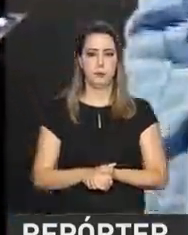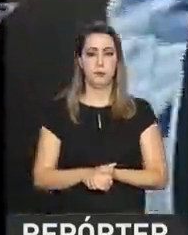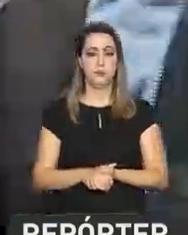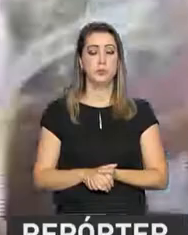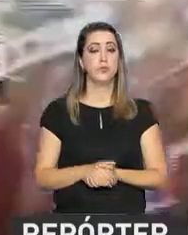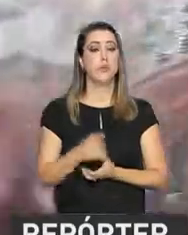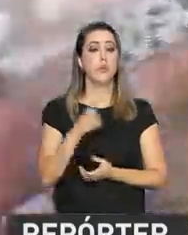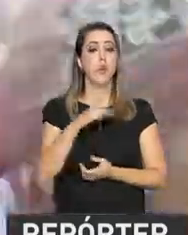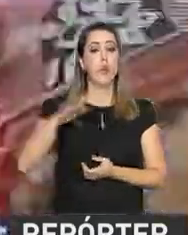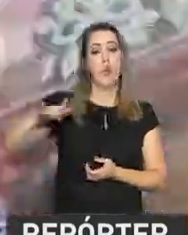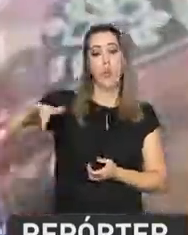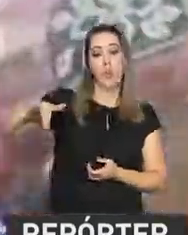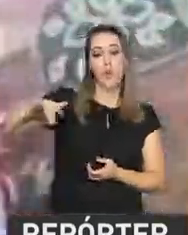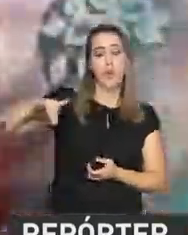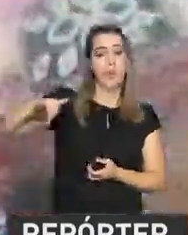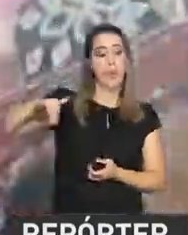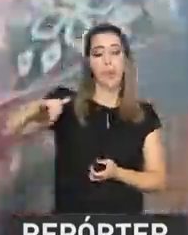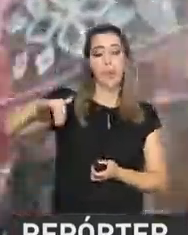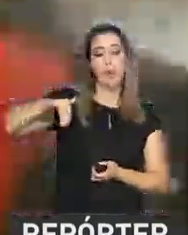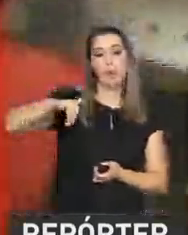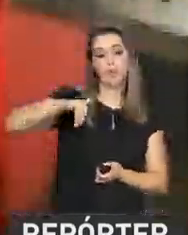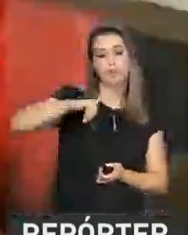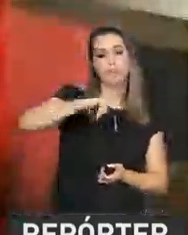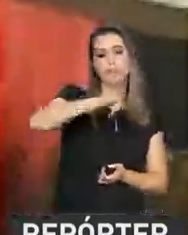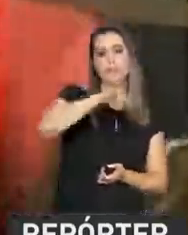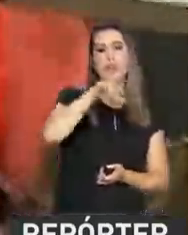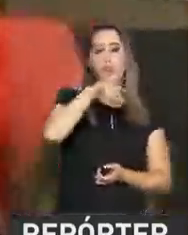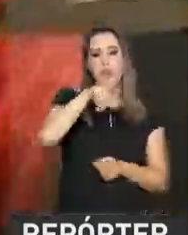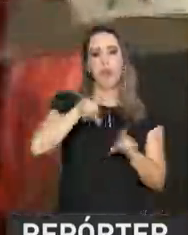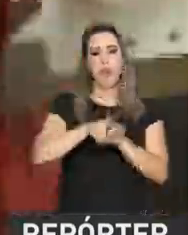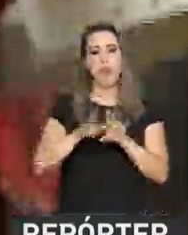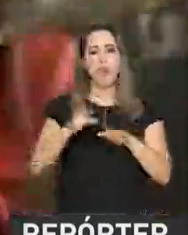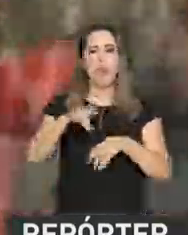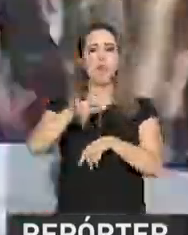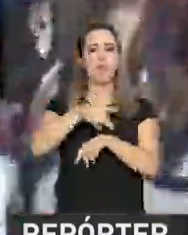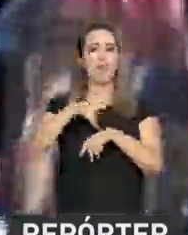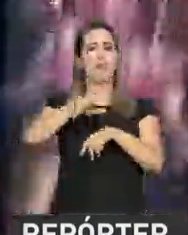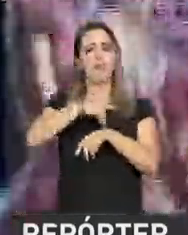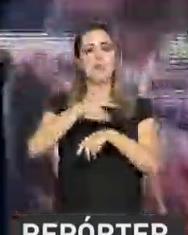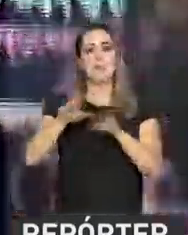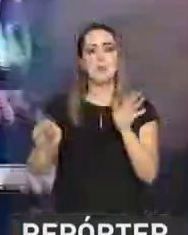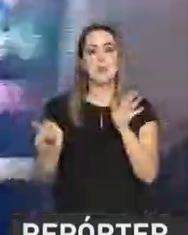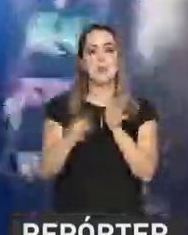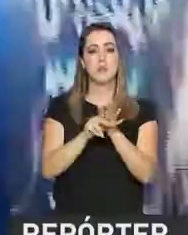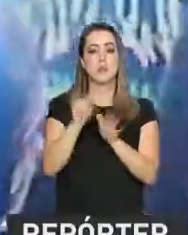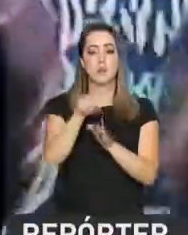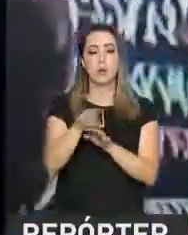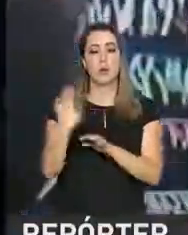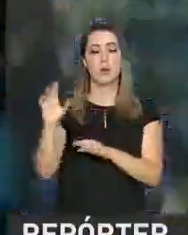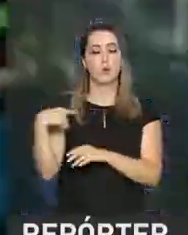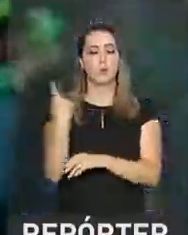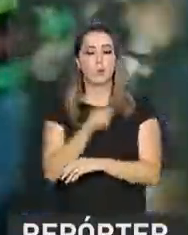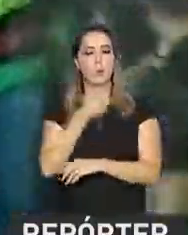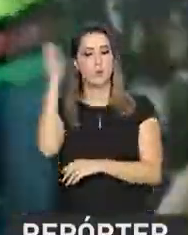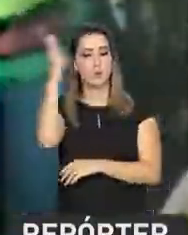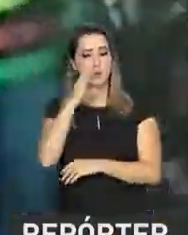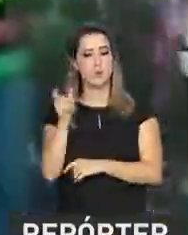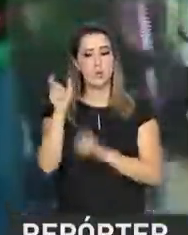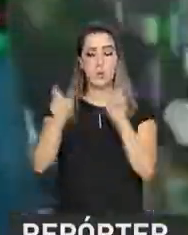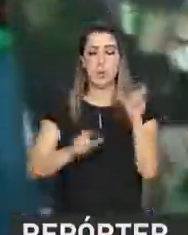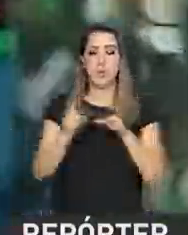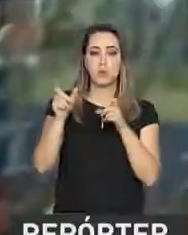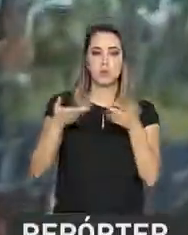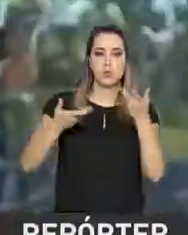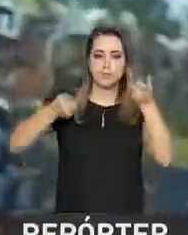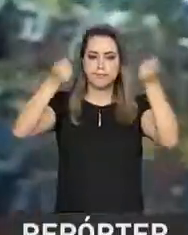O Bumba Meu Boi, ou Boi Bumbá, é uma dança do folclore popular brasileiro, com personagens humanos vestidos de